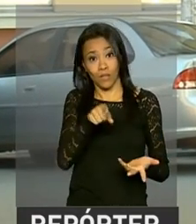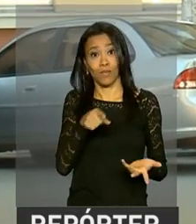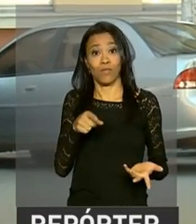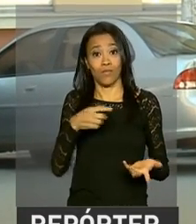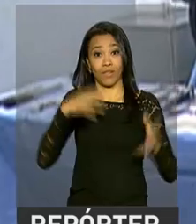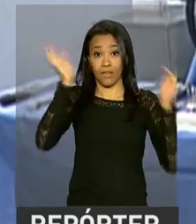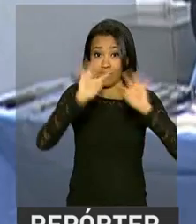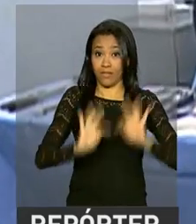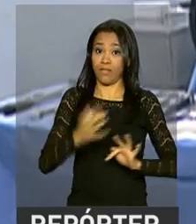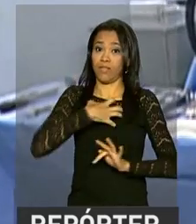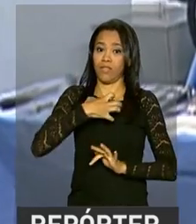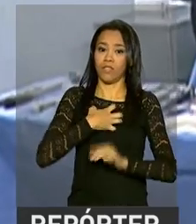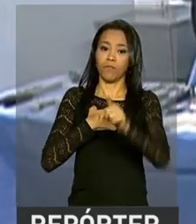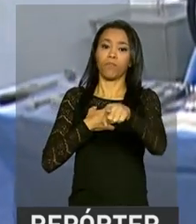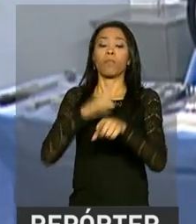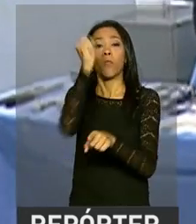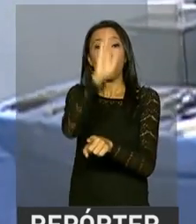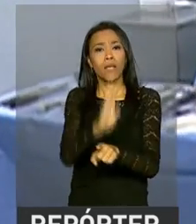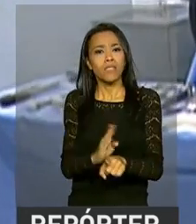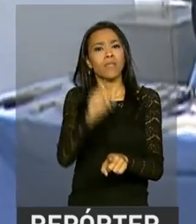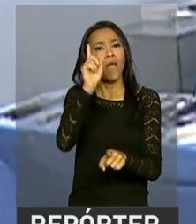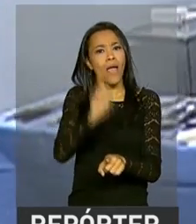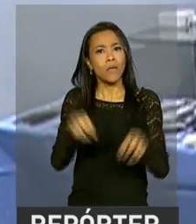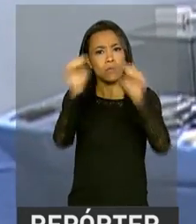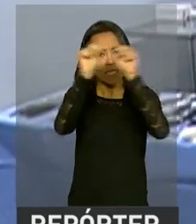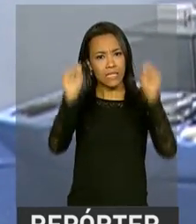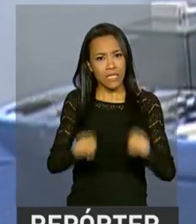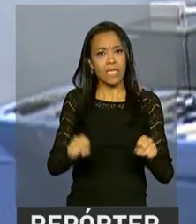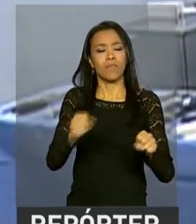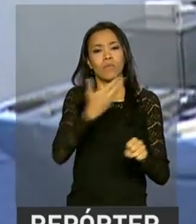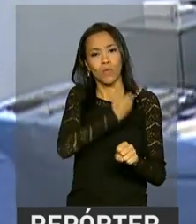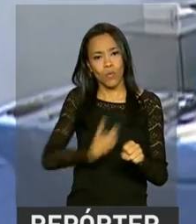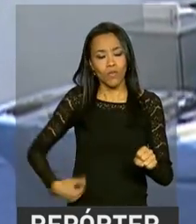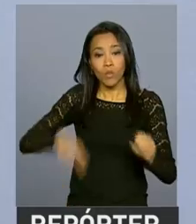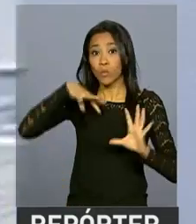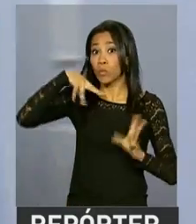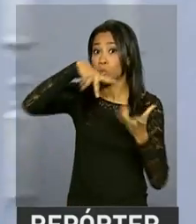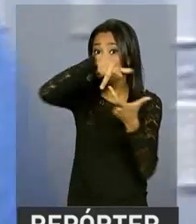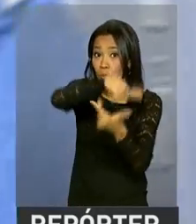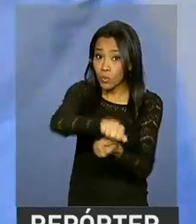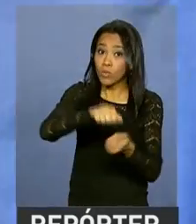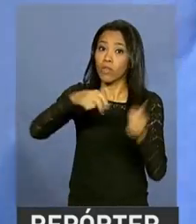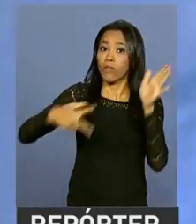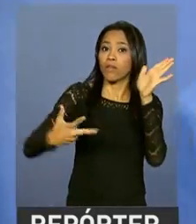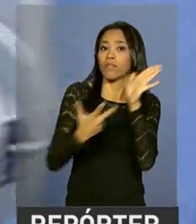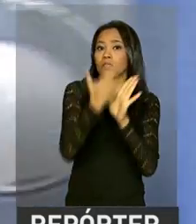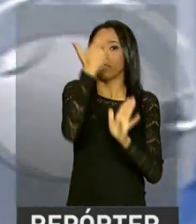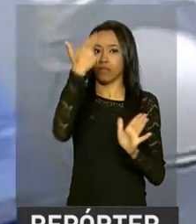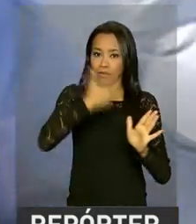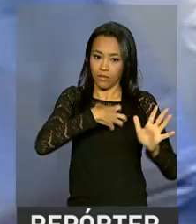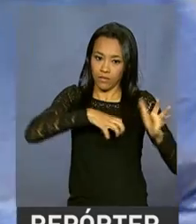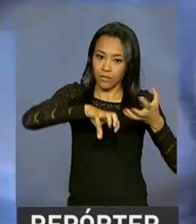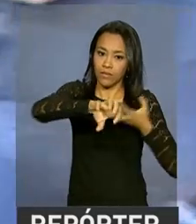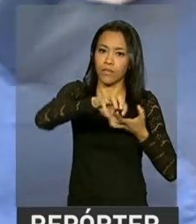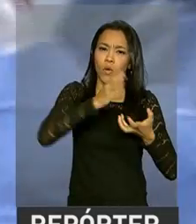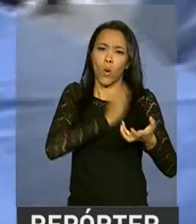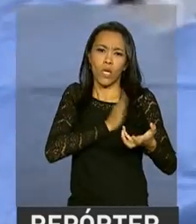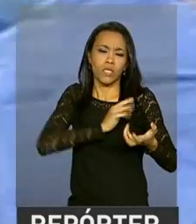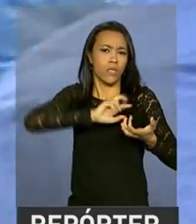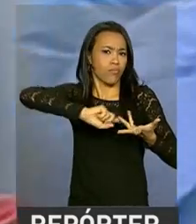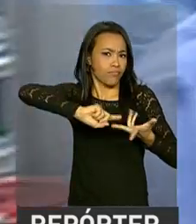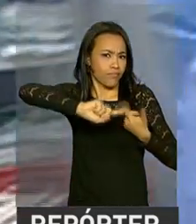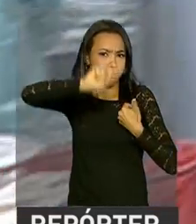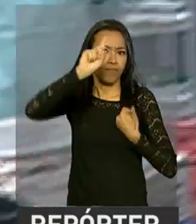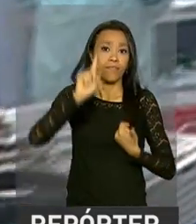já fica feliz. O Brasil é o maior sistema público de transplantes no mundo. E no ano passado foi registrado um recorde no número